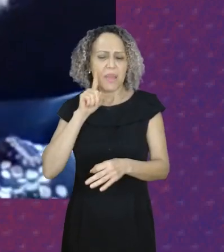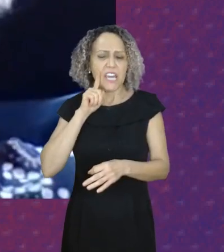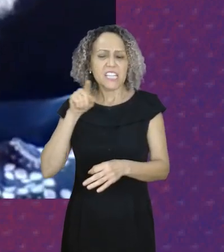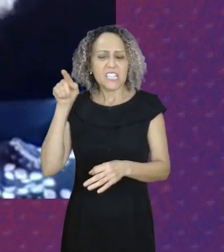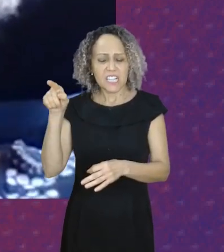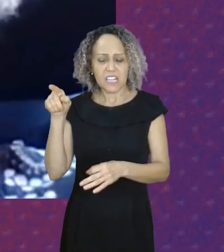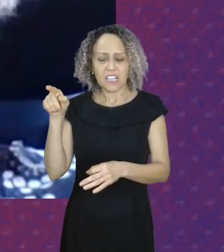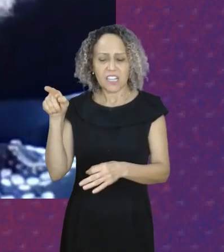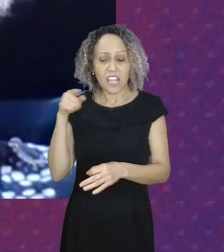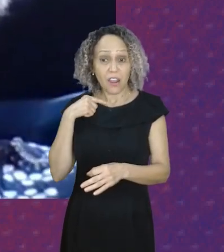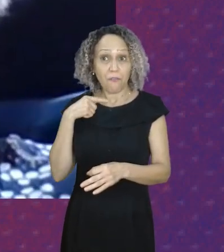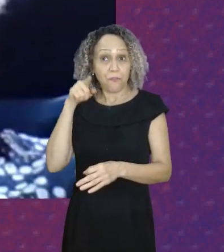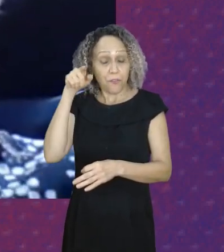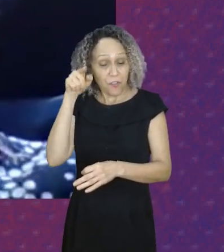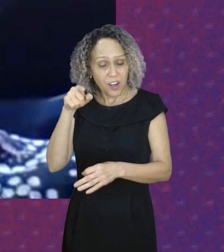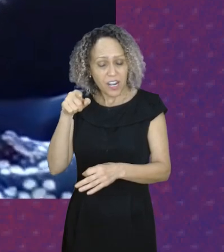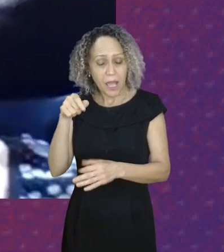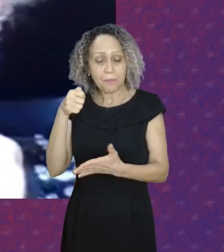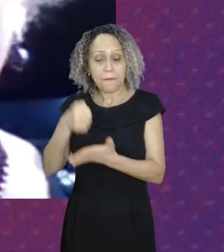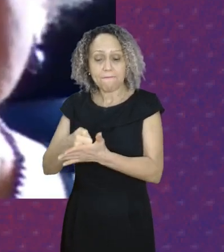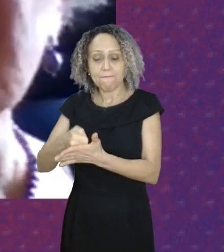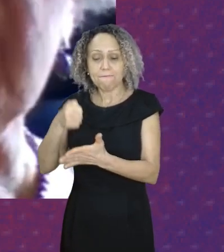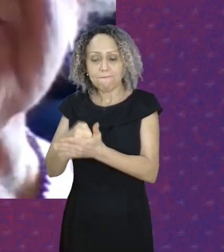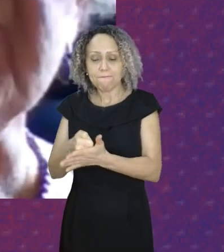contra a violência às mulheres. Porque a Lei